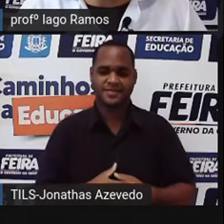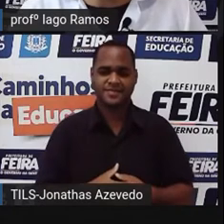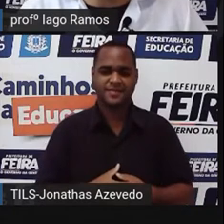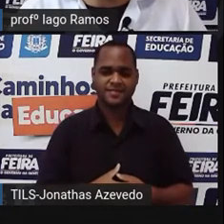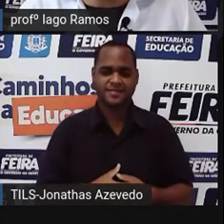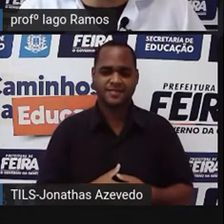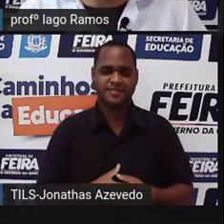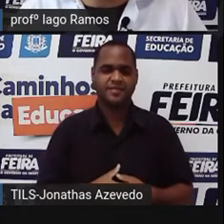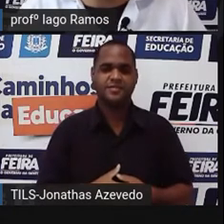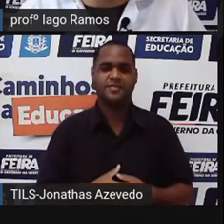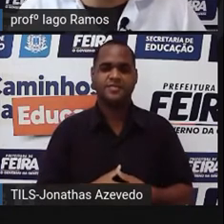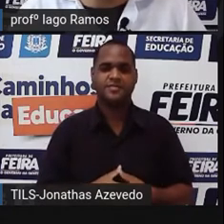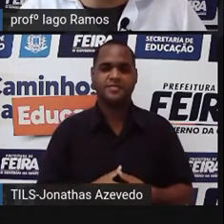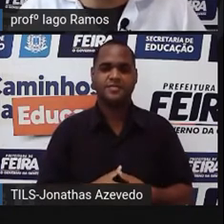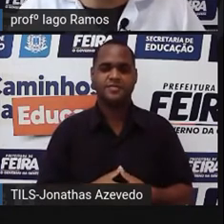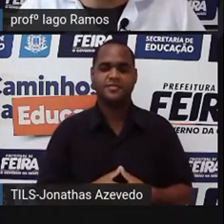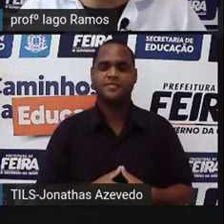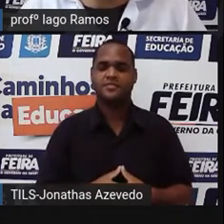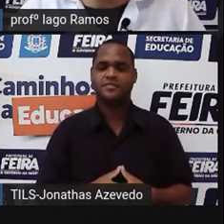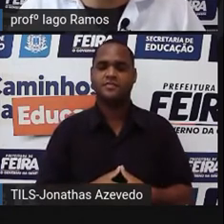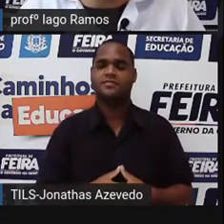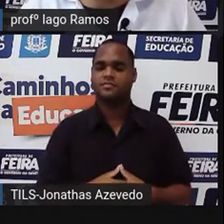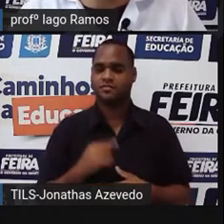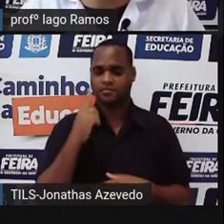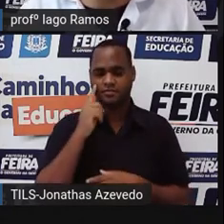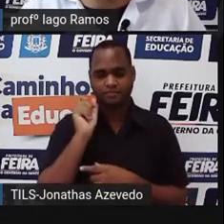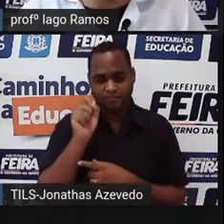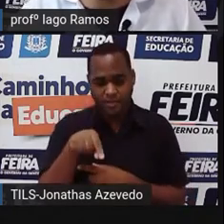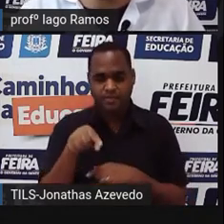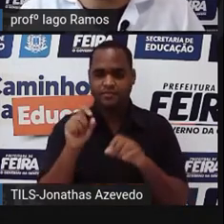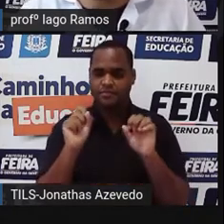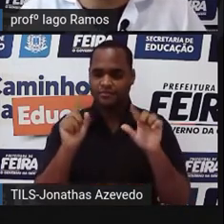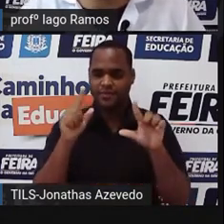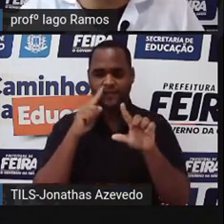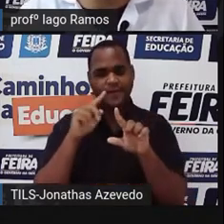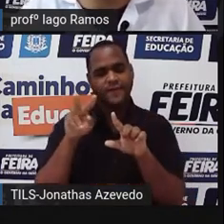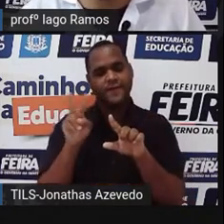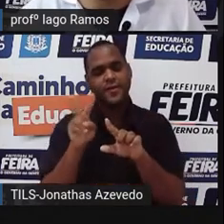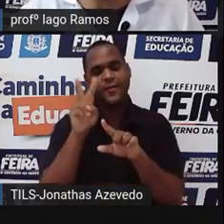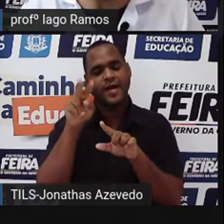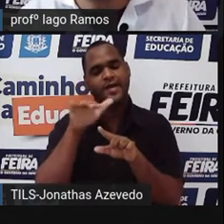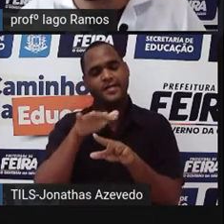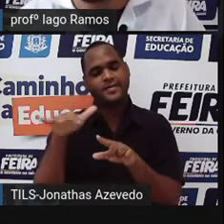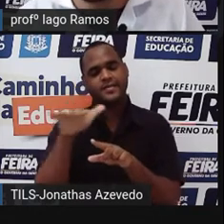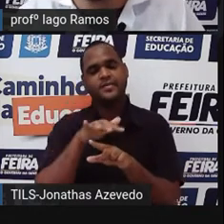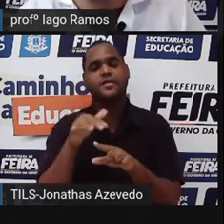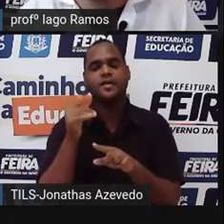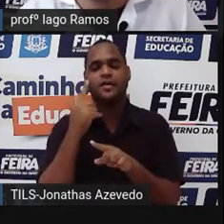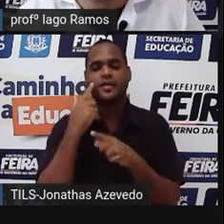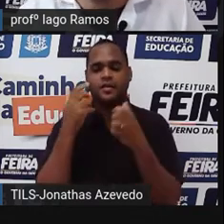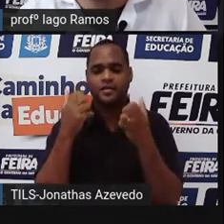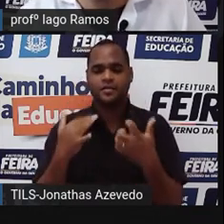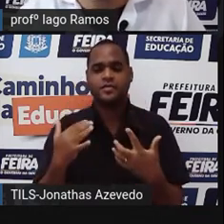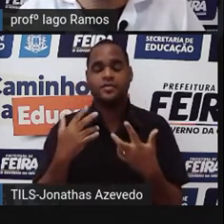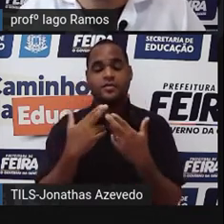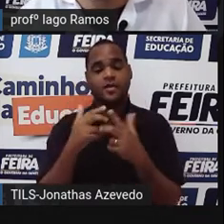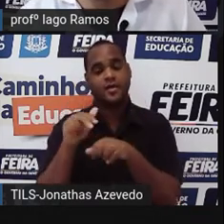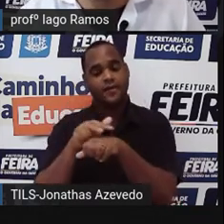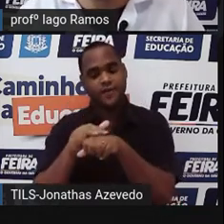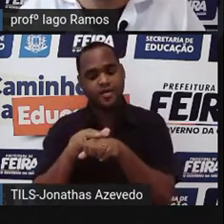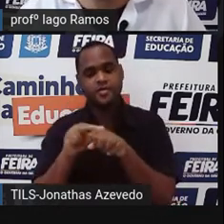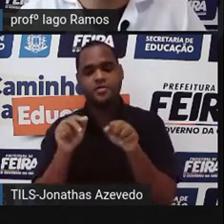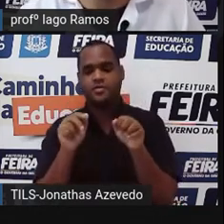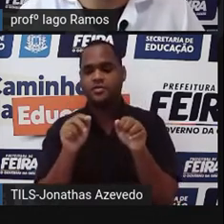consegue calcular a área aqui, ó. Só clicar no quadrado e já aparece o valor da área, ó. Aquele quadrado é verde de